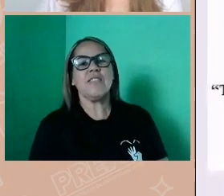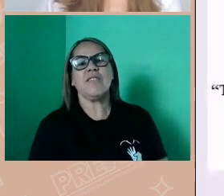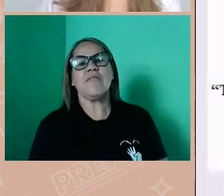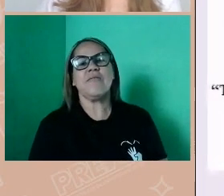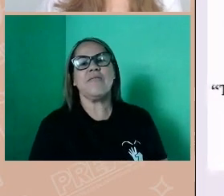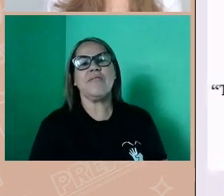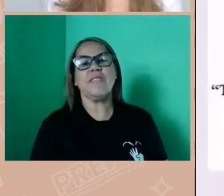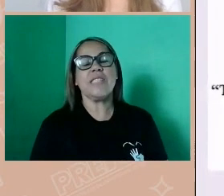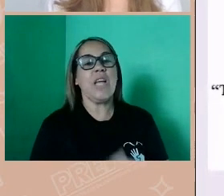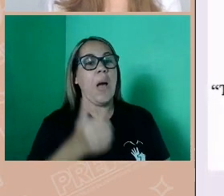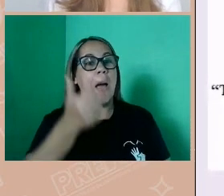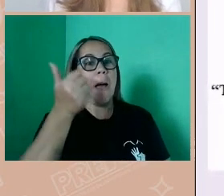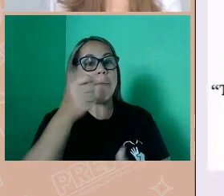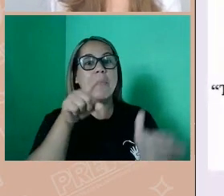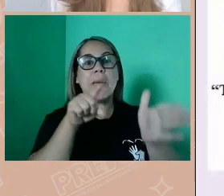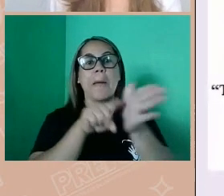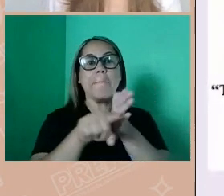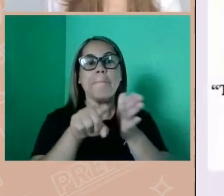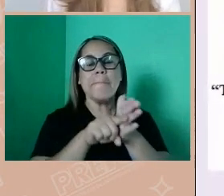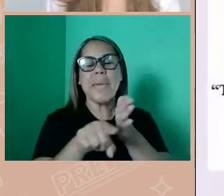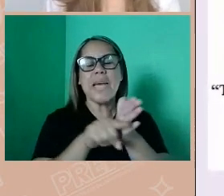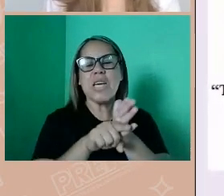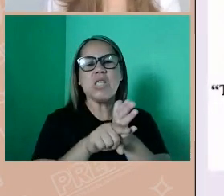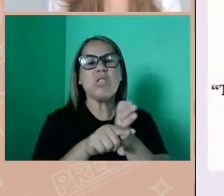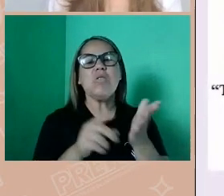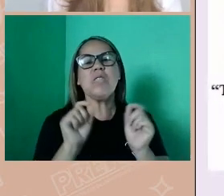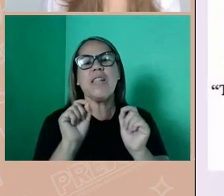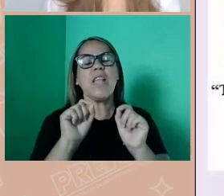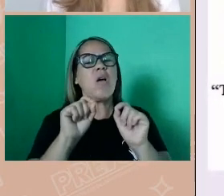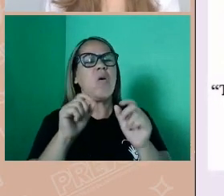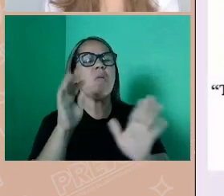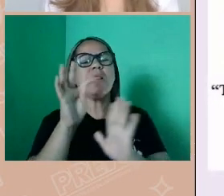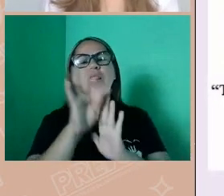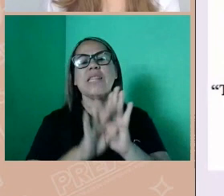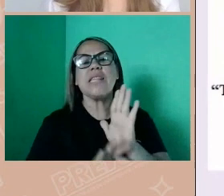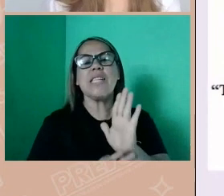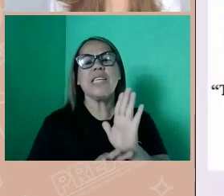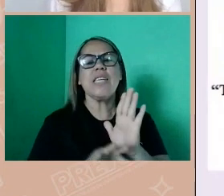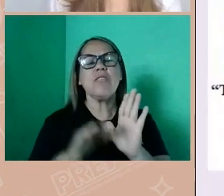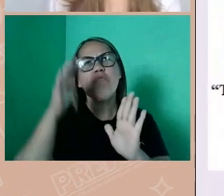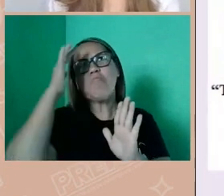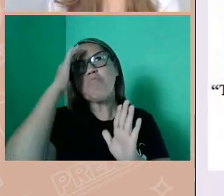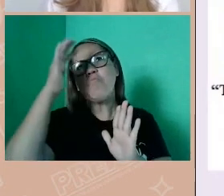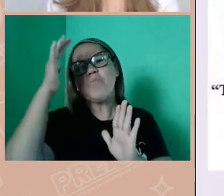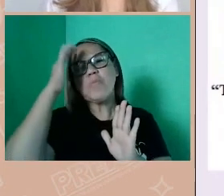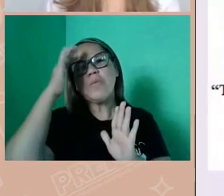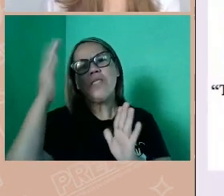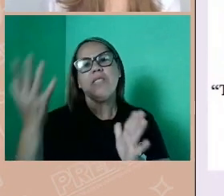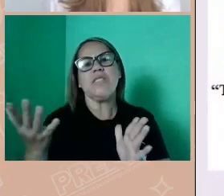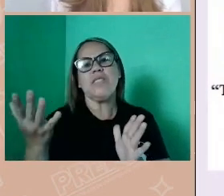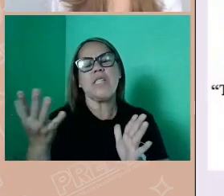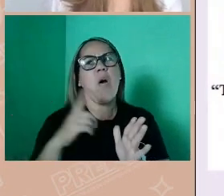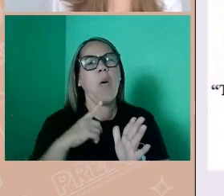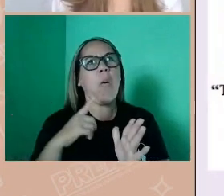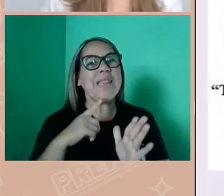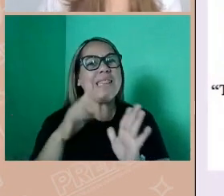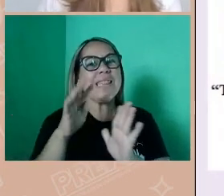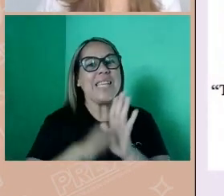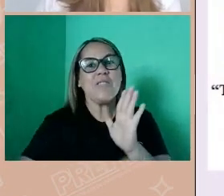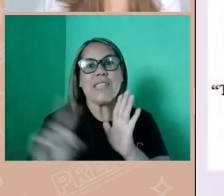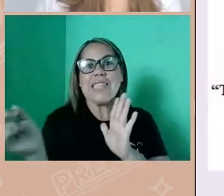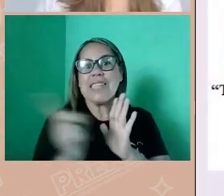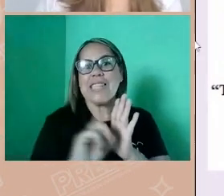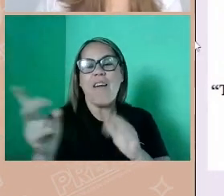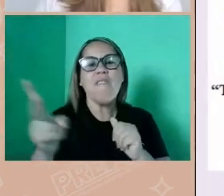a primeira questão do nosso simulado a gente traz um texto imagético ou seja um texto não verbal então a gente tem lá na